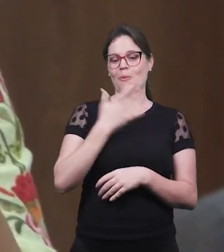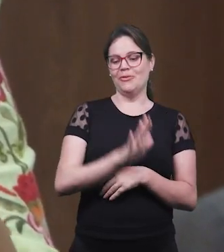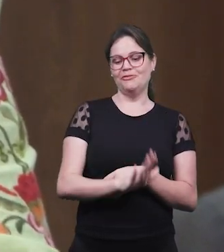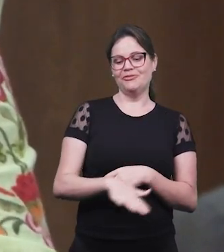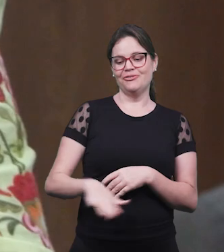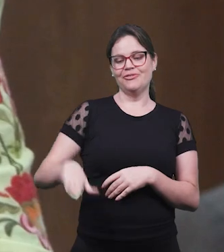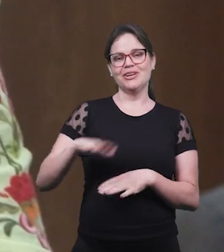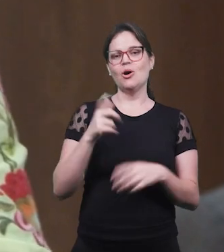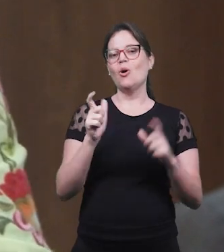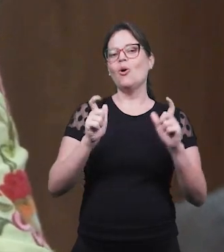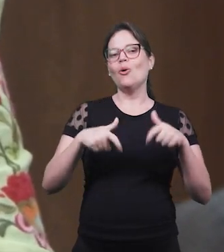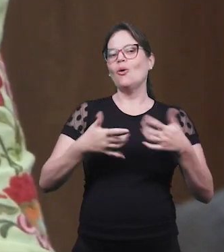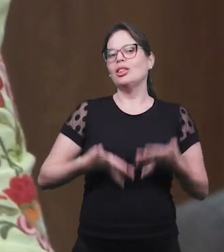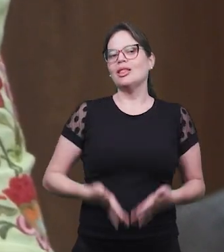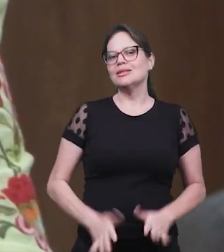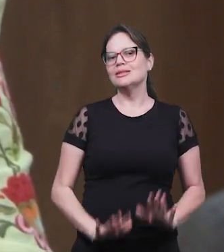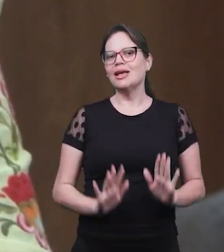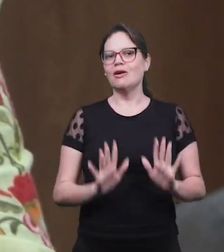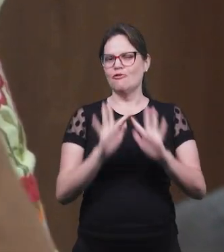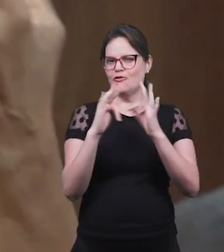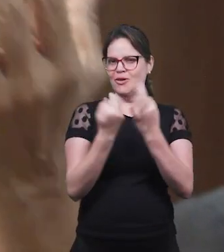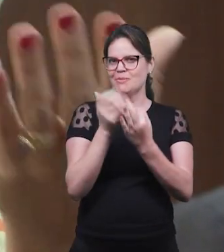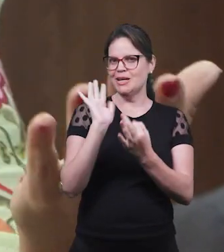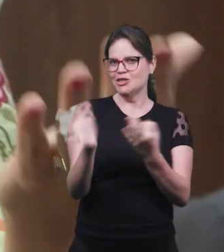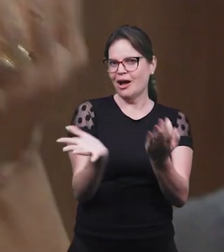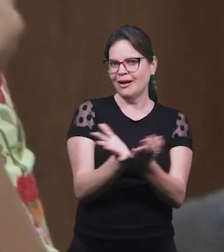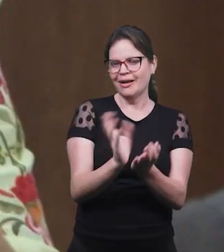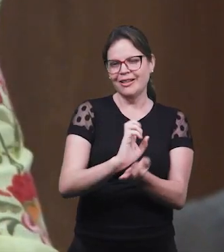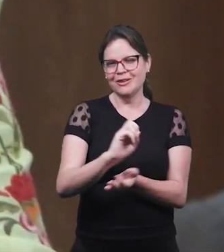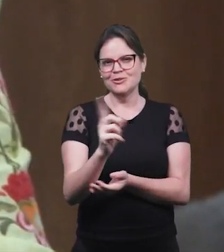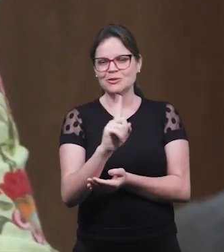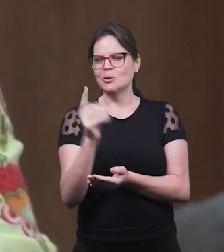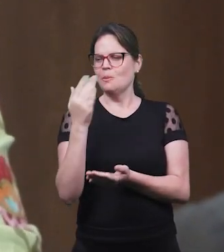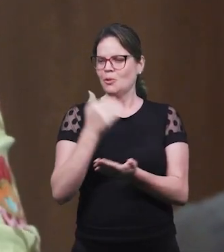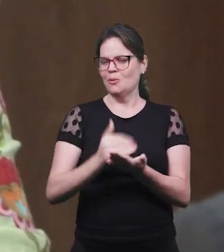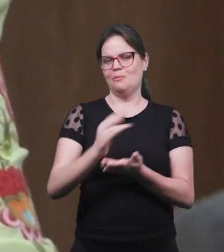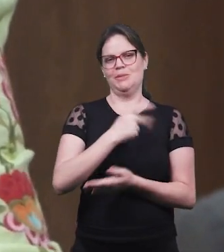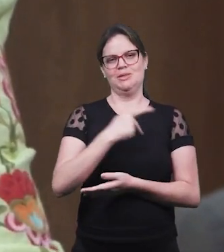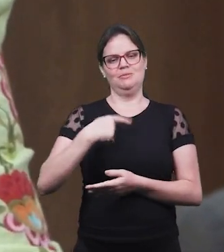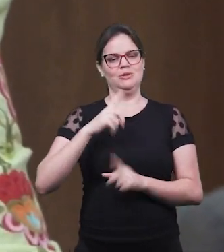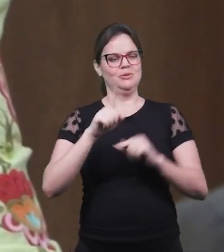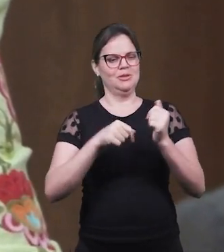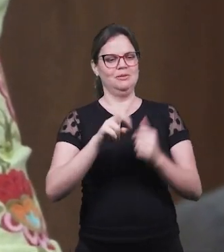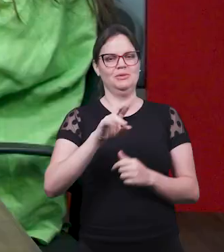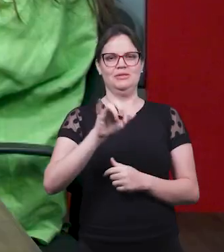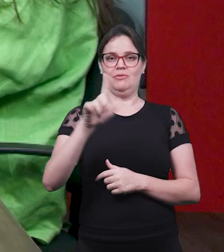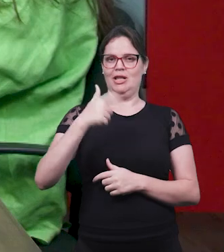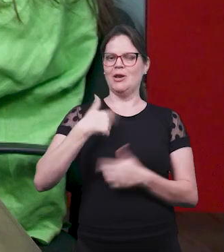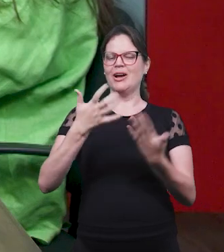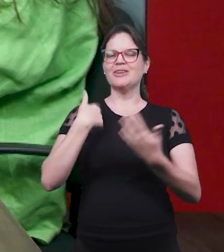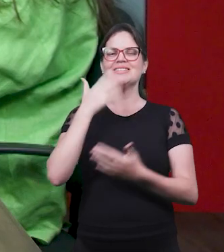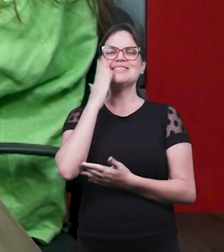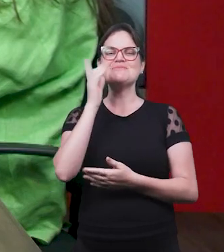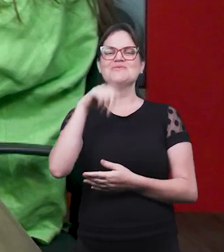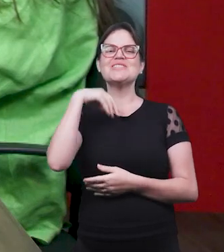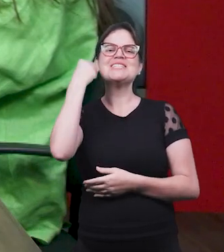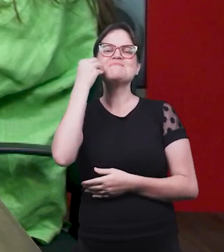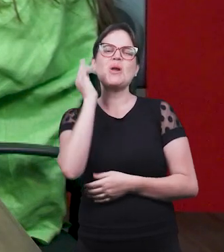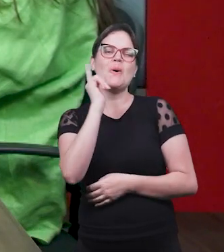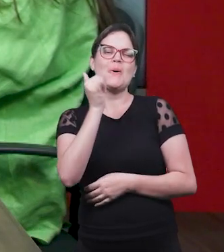vocês nasceram num lar cristão. Pode começar o pastor, depois Valéria. Vamos ouvir um pouquinho da experiência